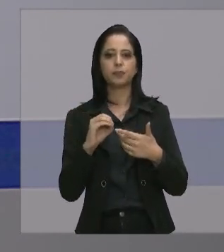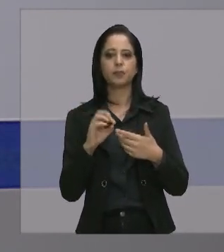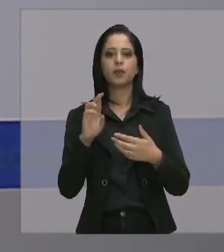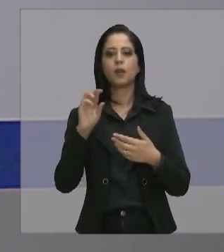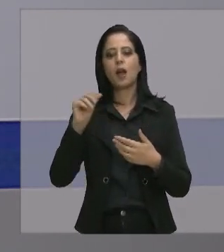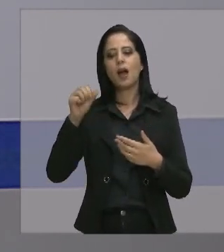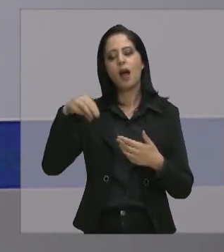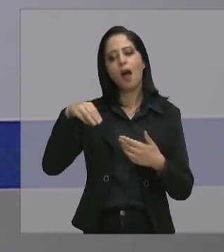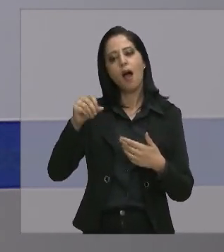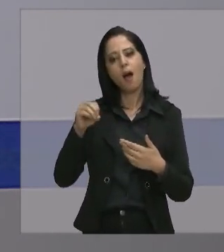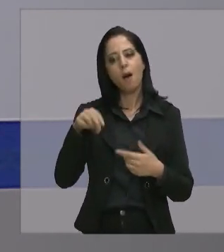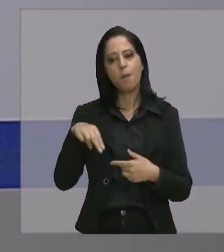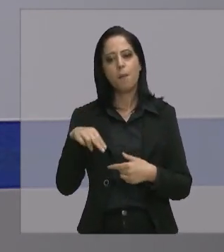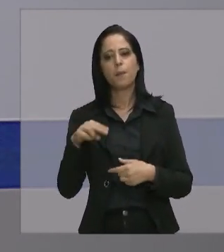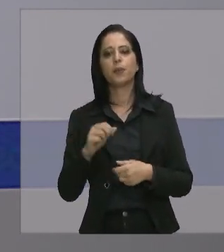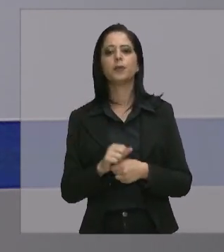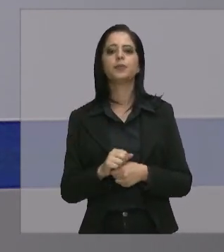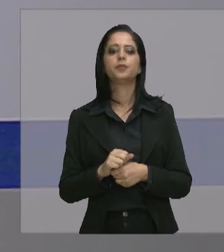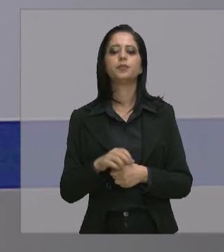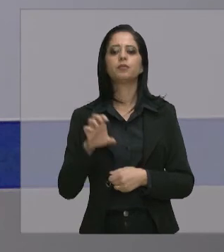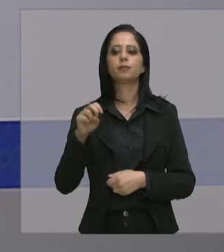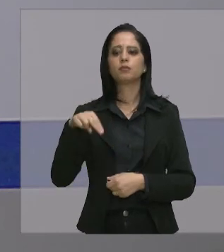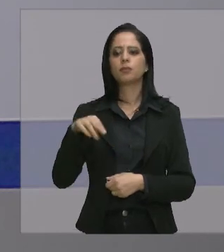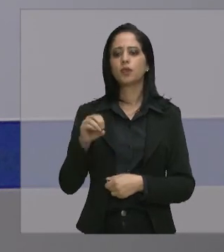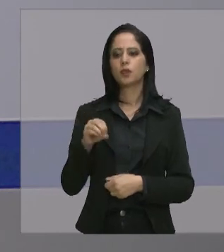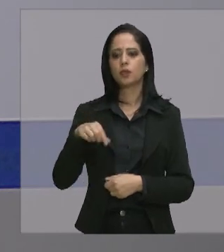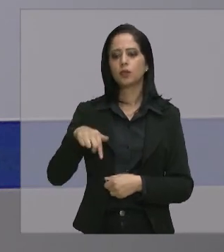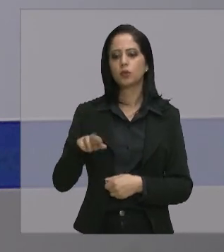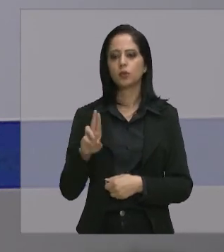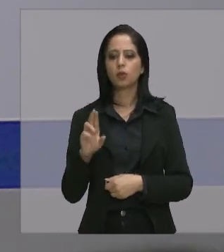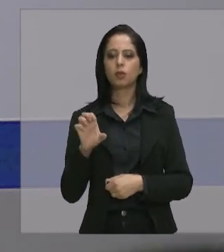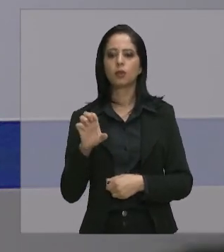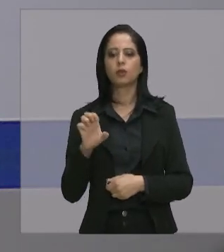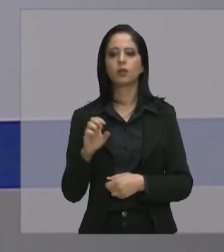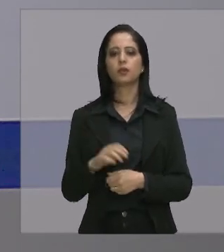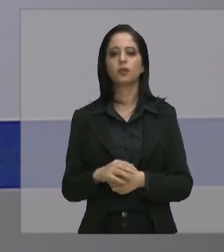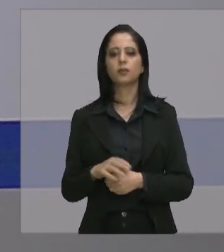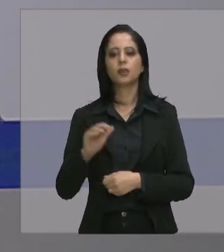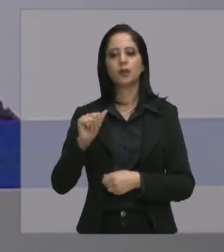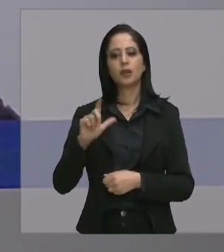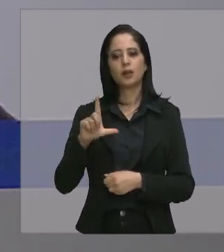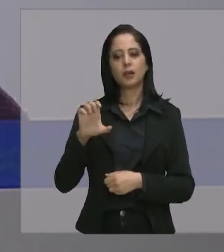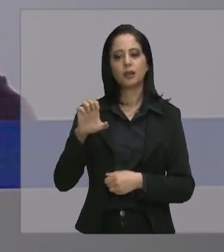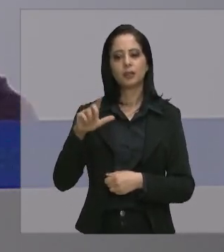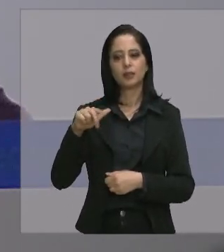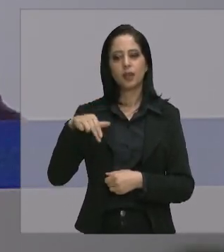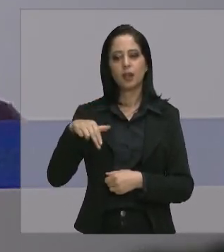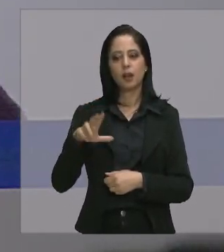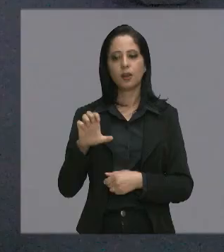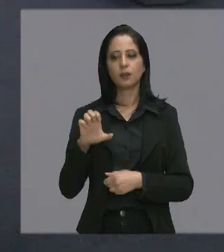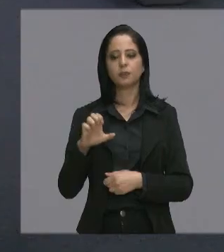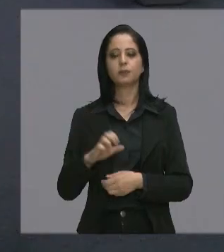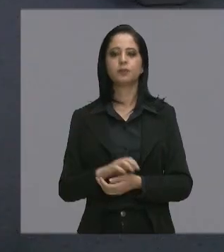Ramon Rosa, Enoque Barros Porto, Adele Moraes.